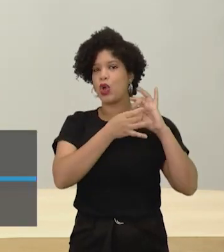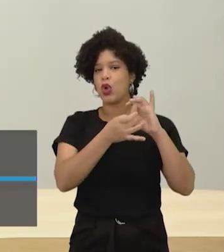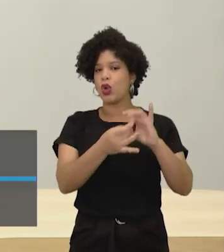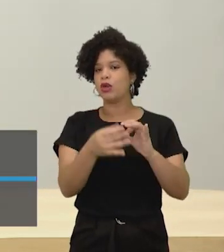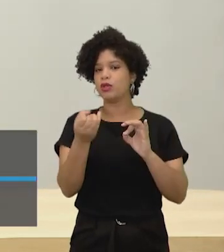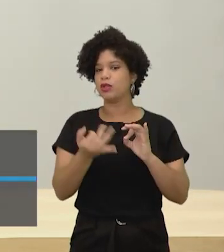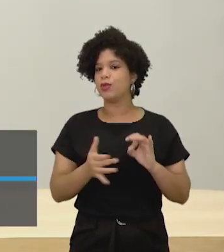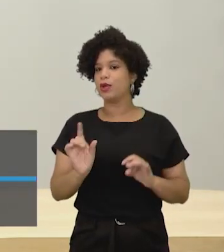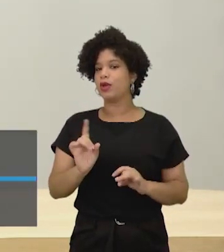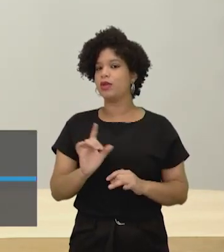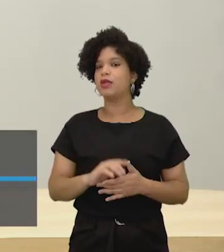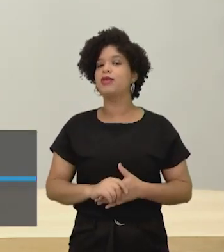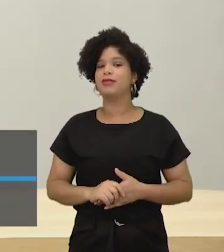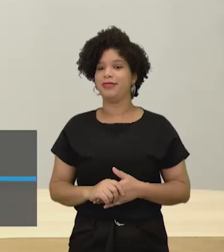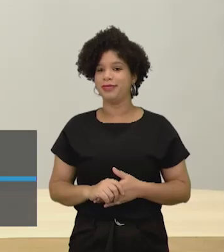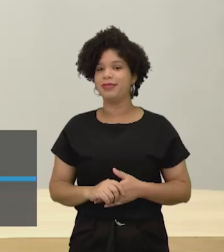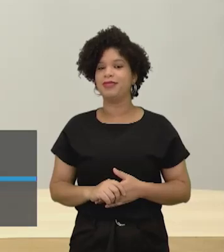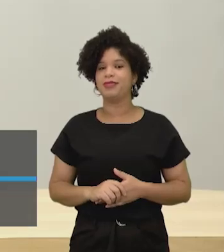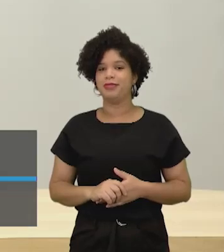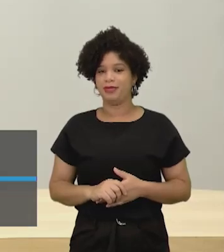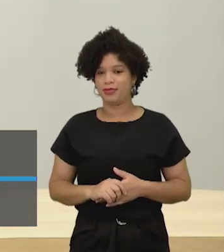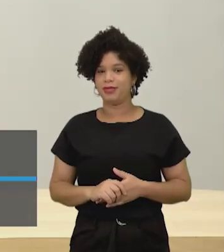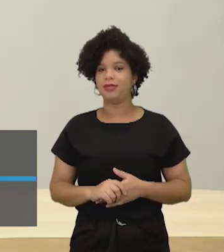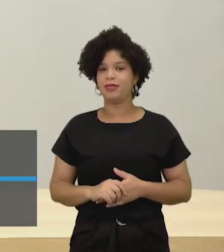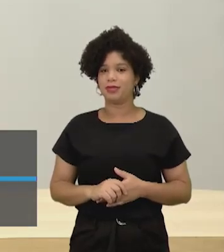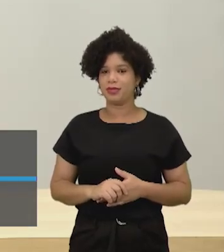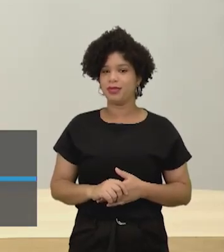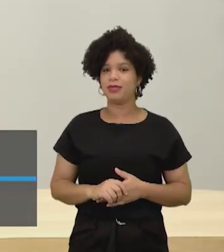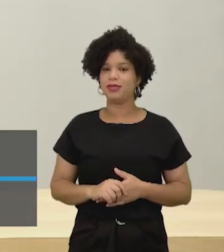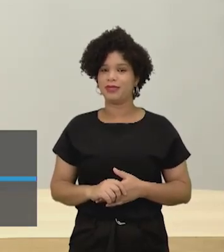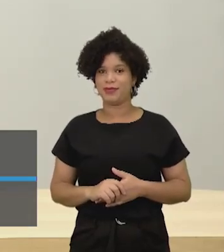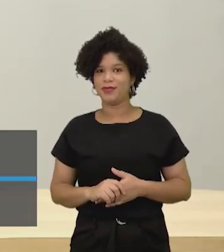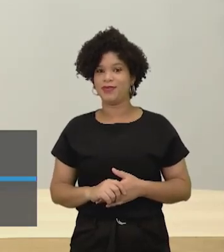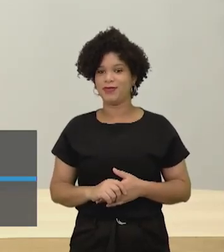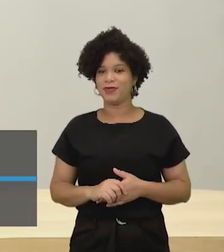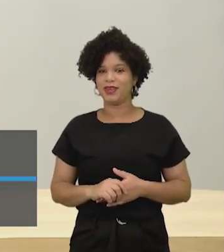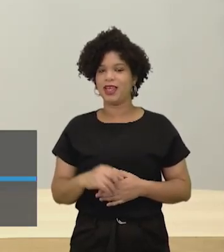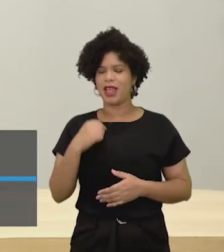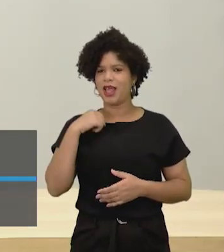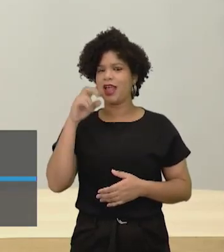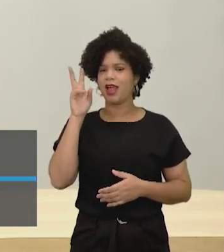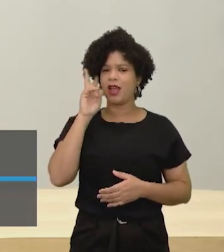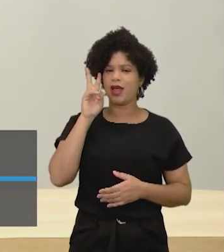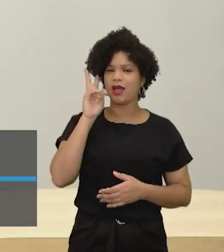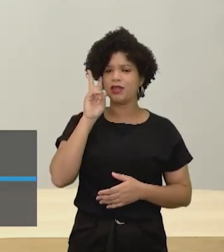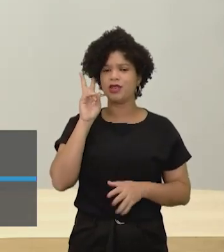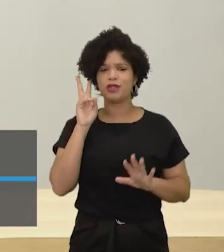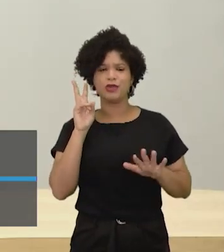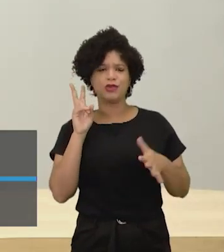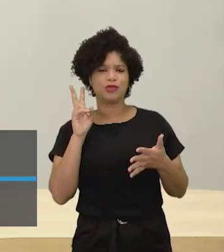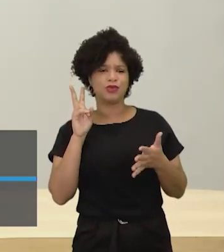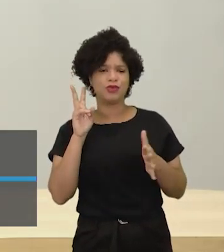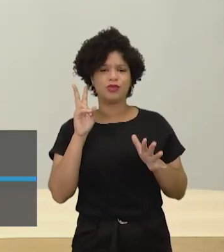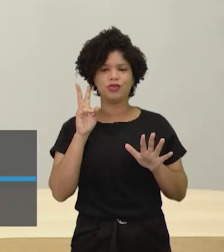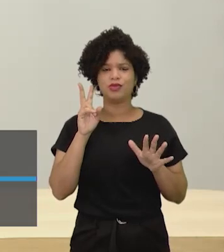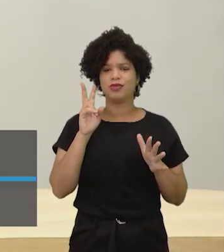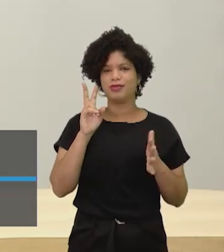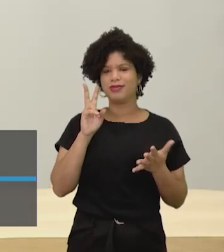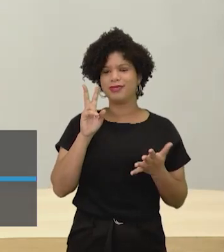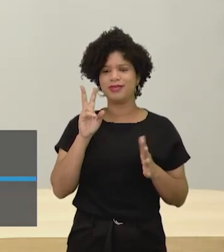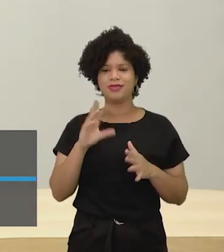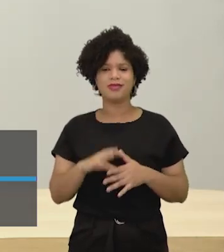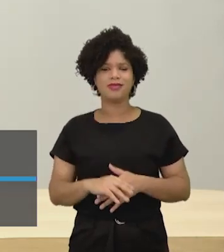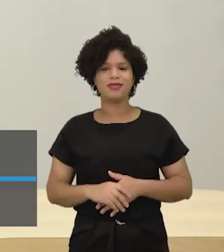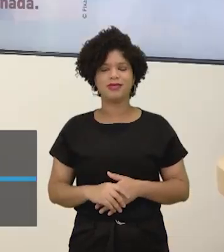se aí. identifica, né? Acho que ela deve ter ouvido isso aí já. Eu recordo muito pouco, assim, eu vagamente. ouvi